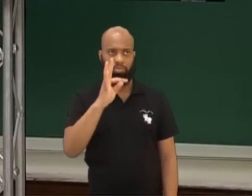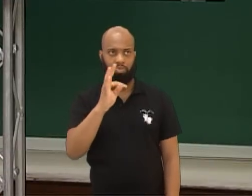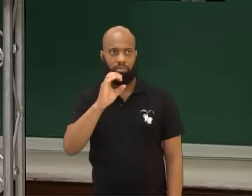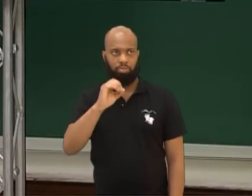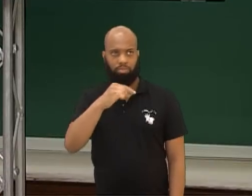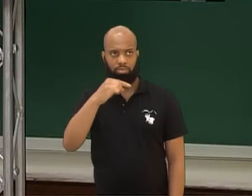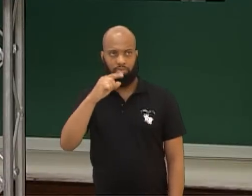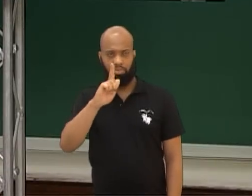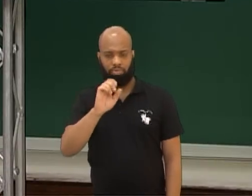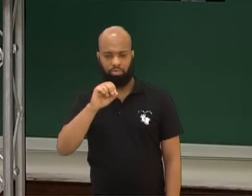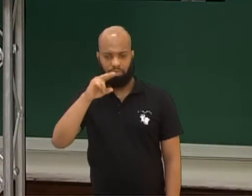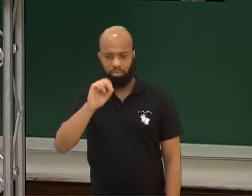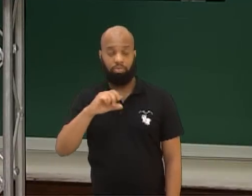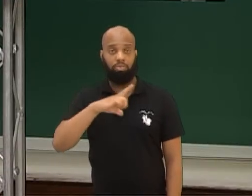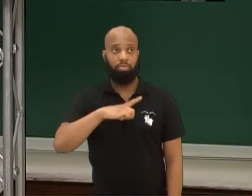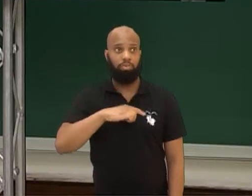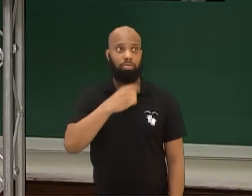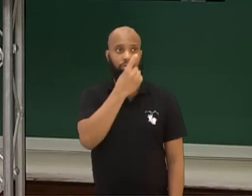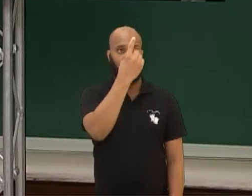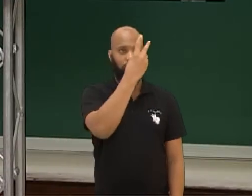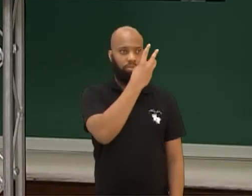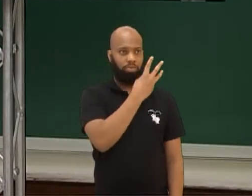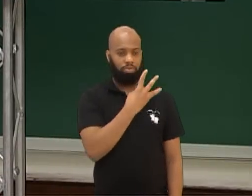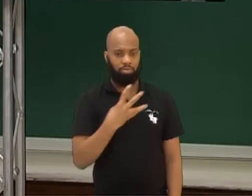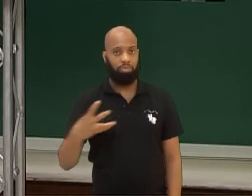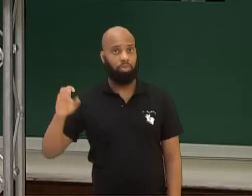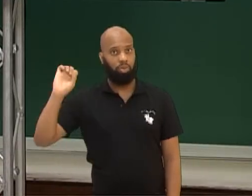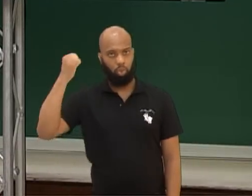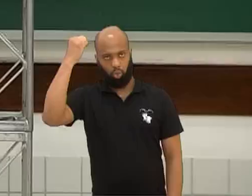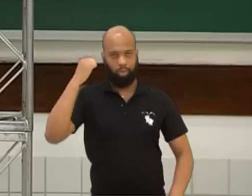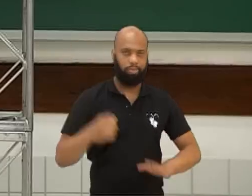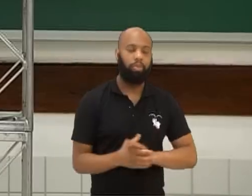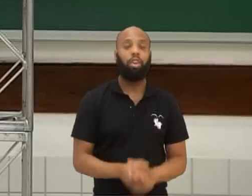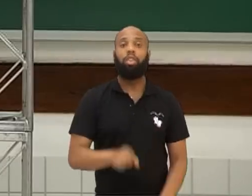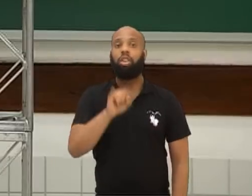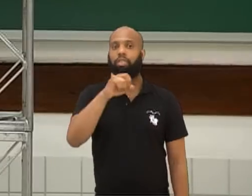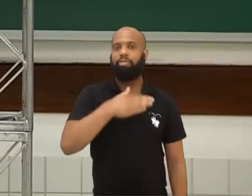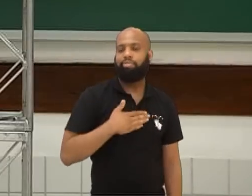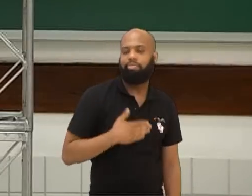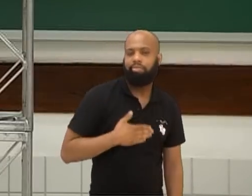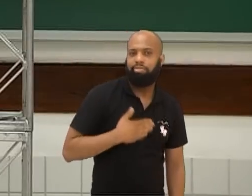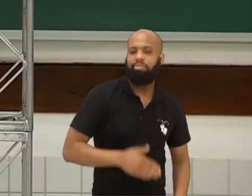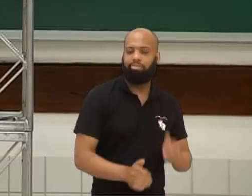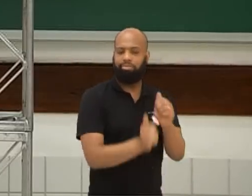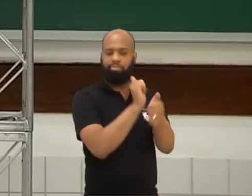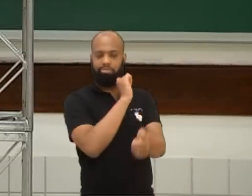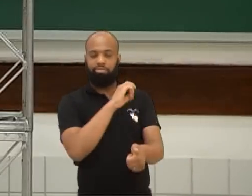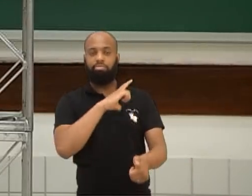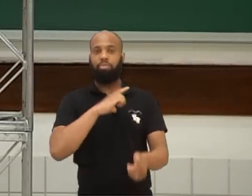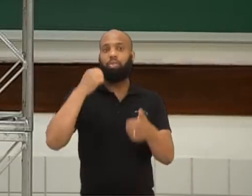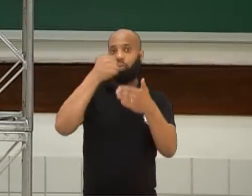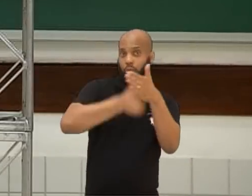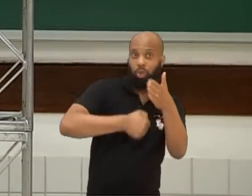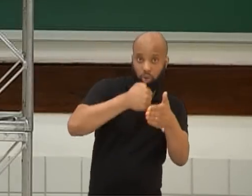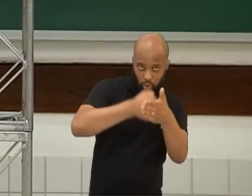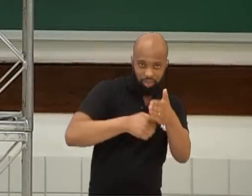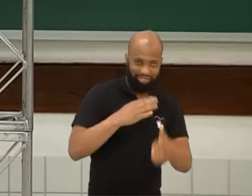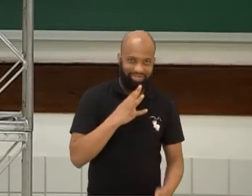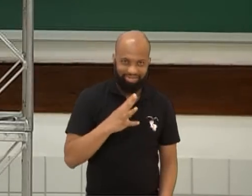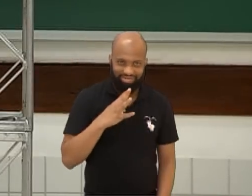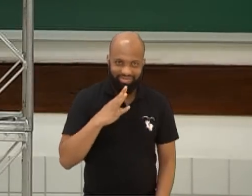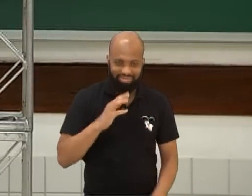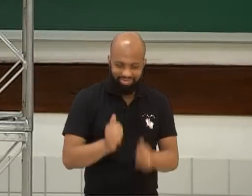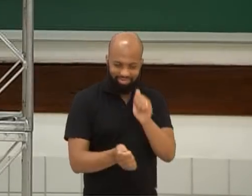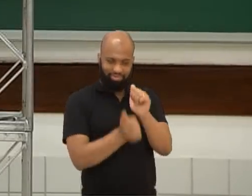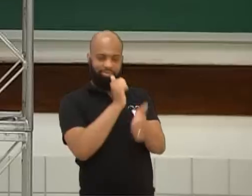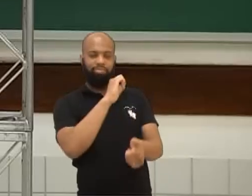3, 4, 5, 6, 7, 8. E se você gosta de esporte, existe uma luta, né,